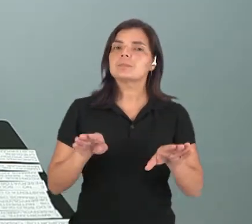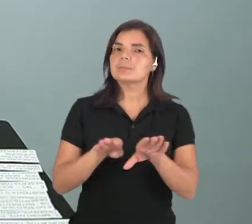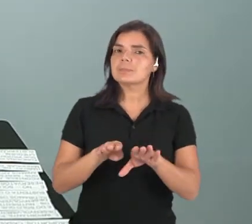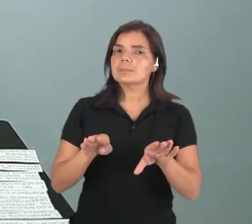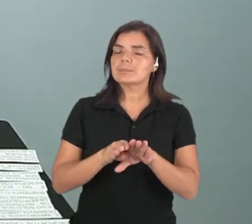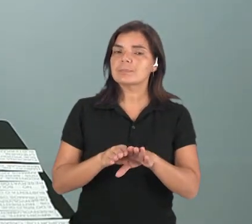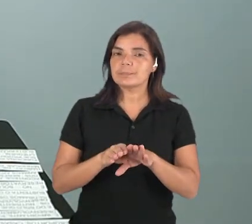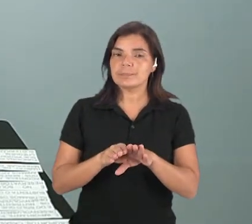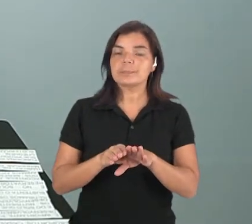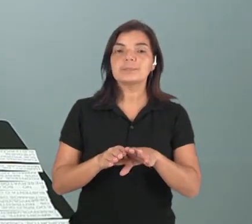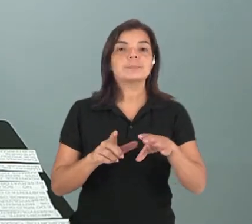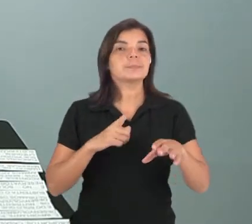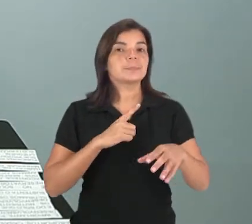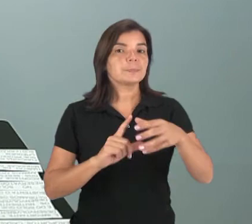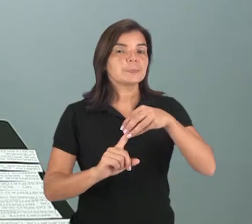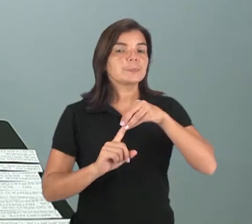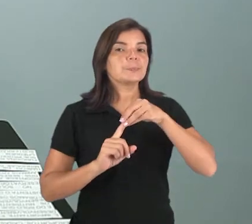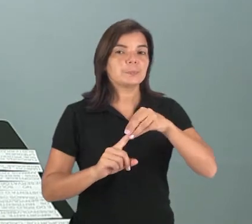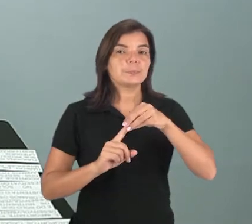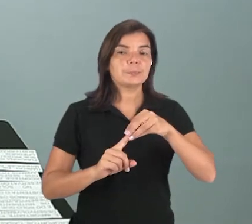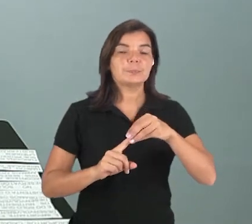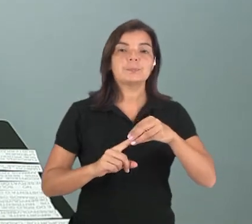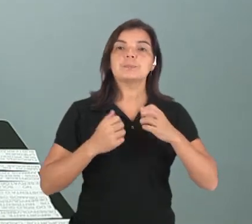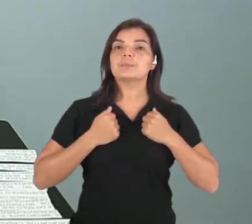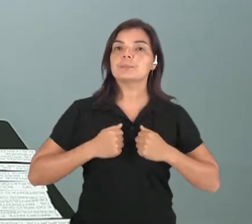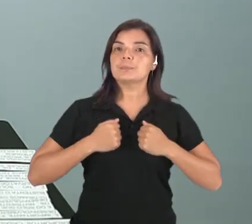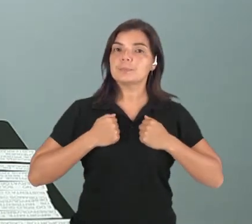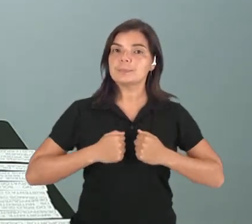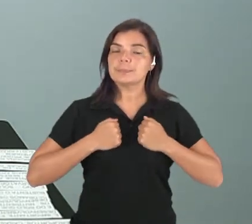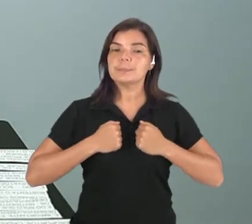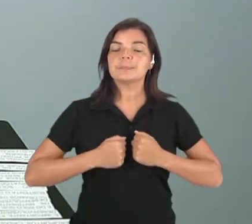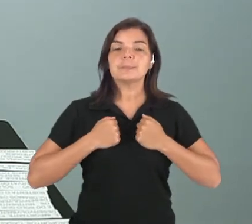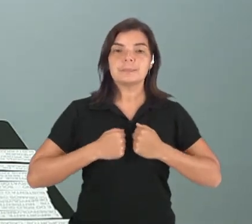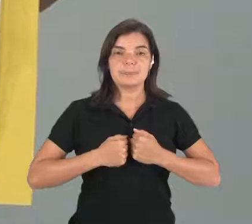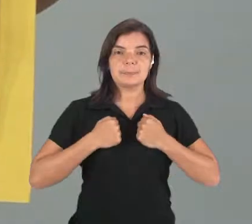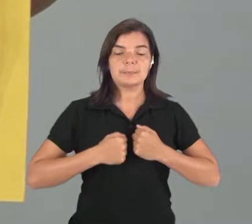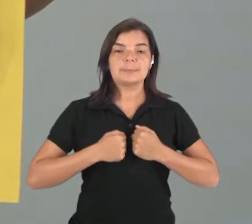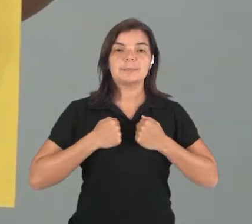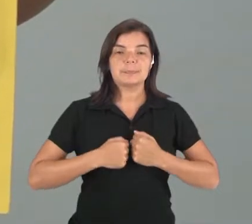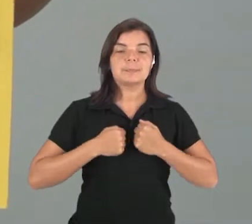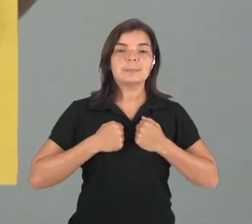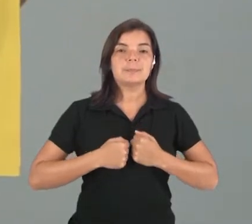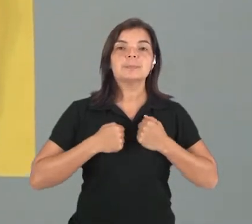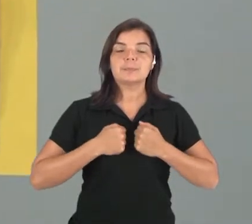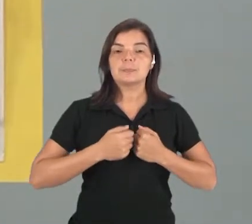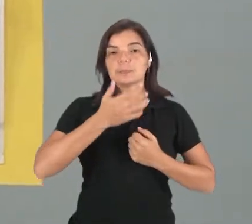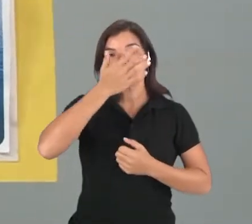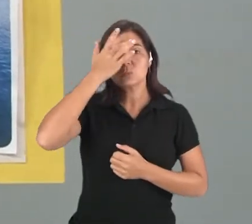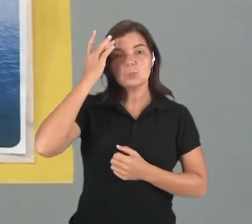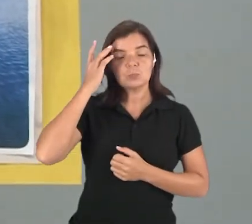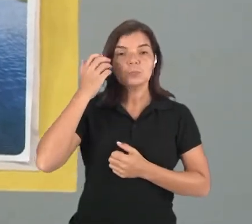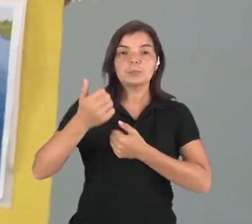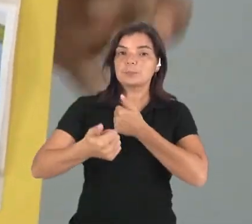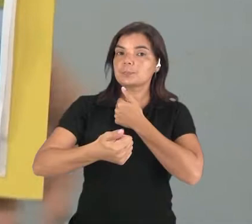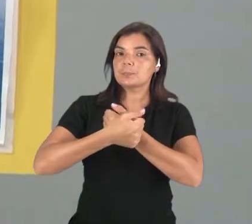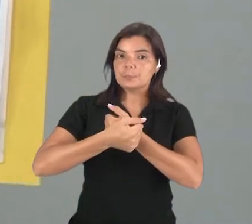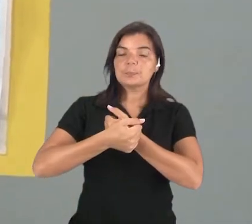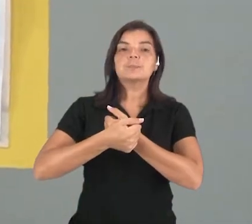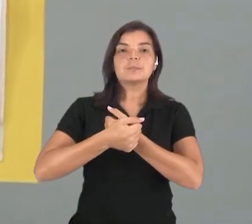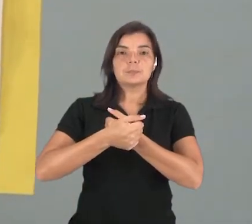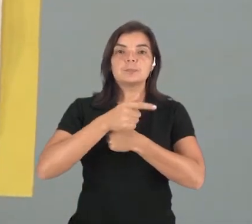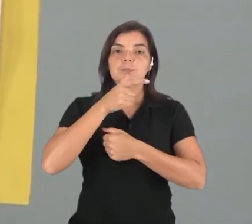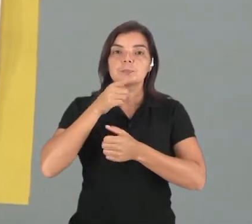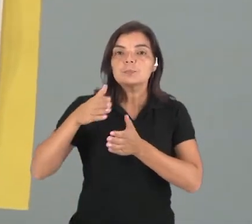também serve para o banho, né? Serve para refrescar pessoas que moram próximo